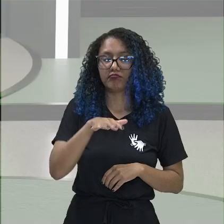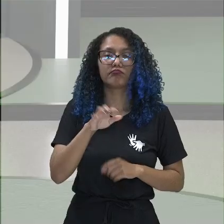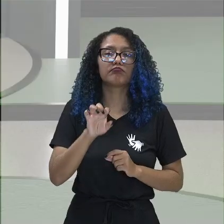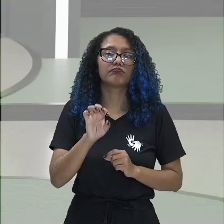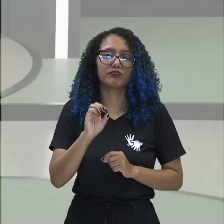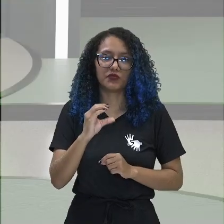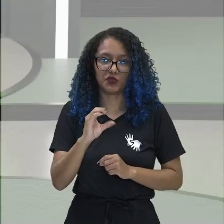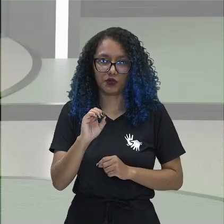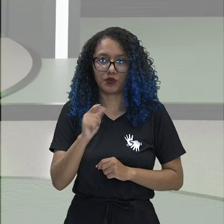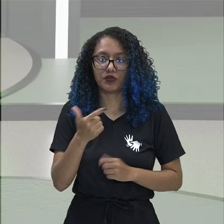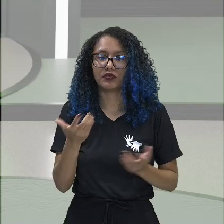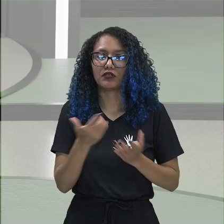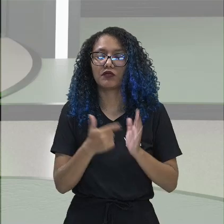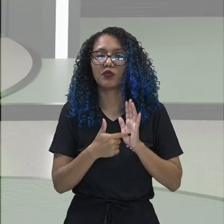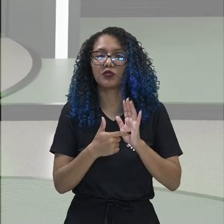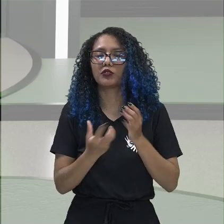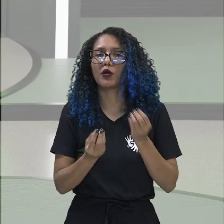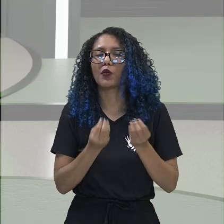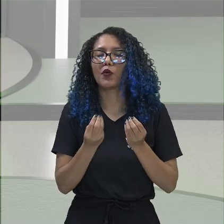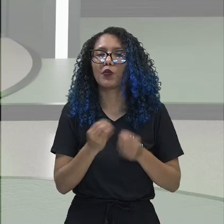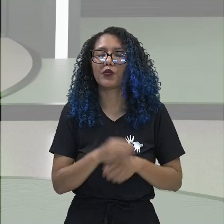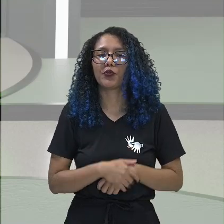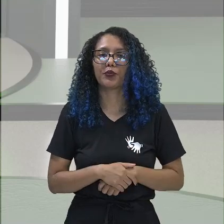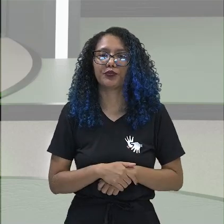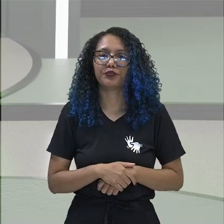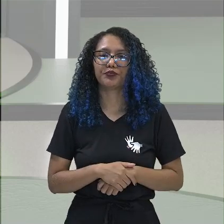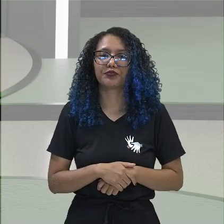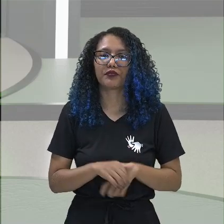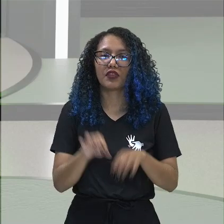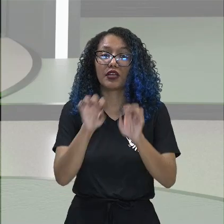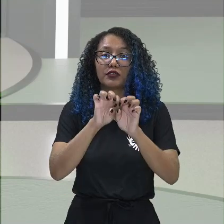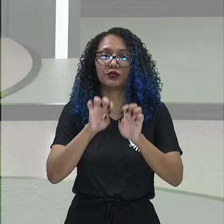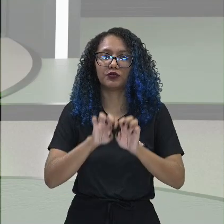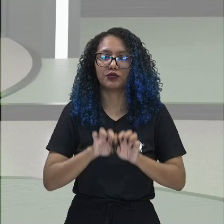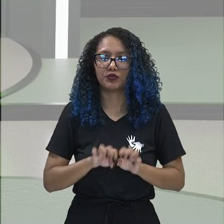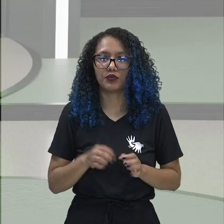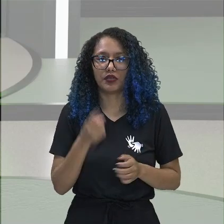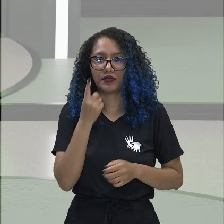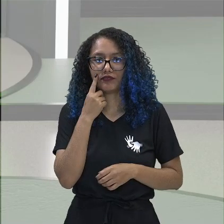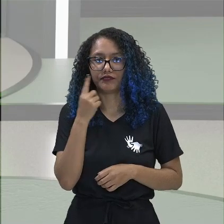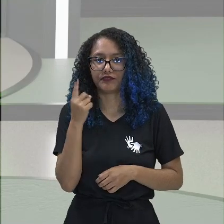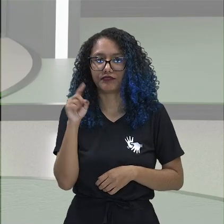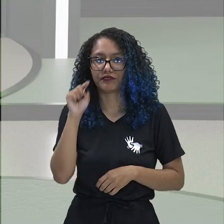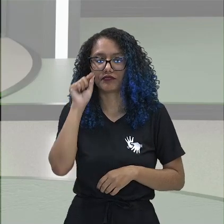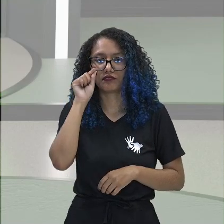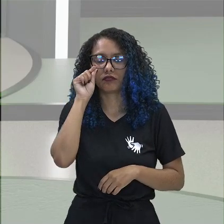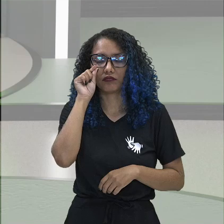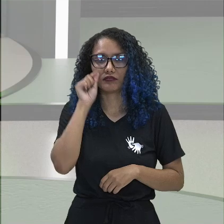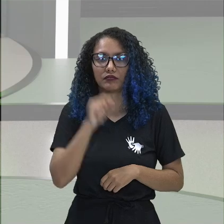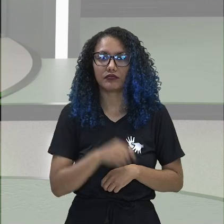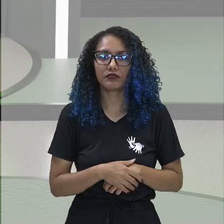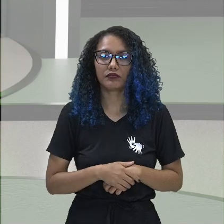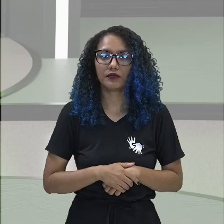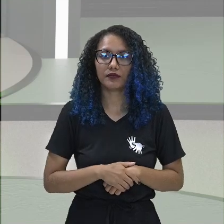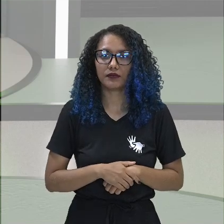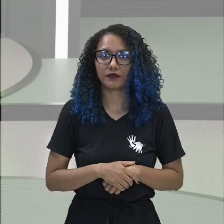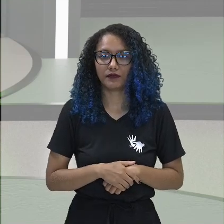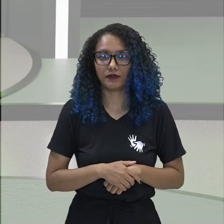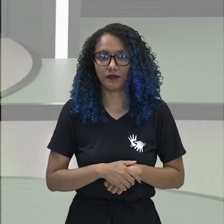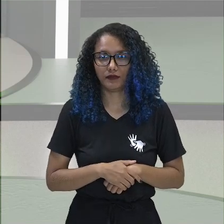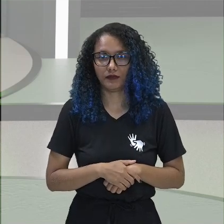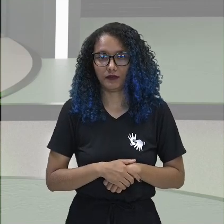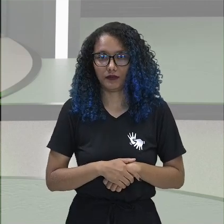uma animação, né? Todas as estruturas, vejam, né? Em que nós temos aqui, ó,